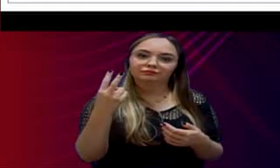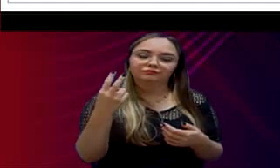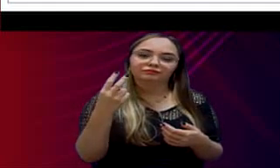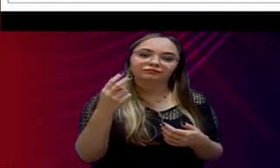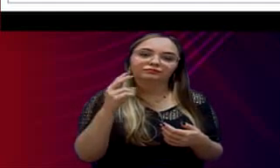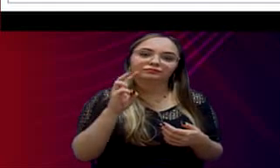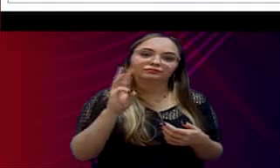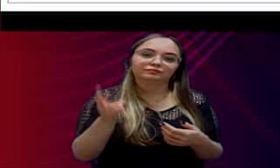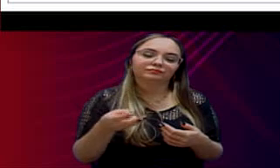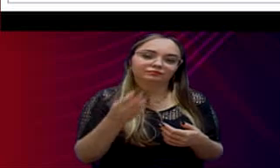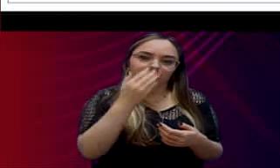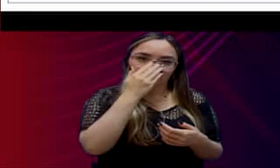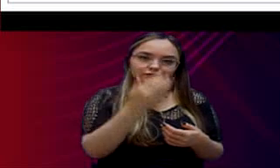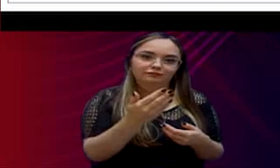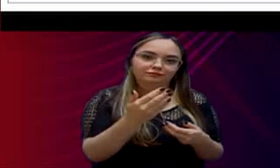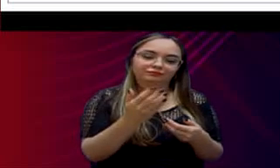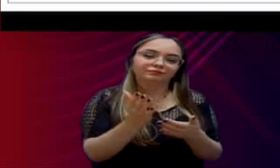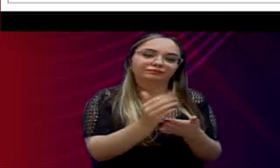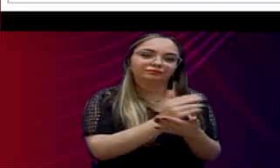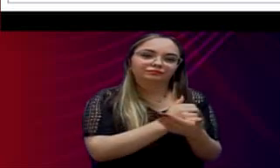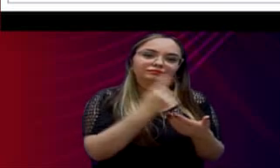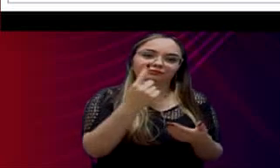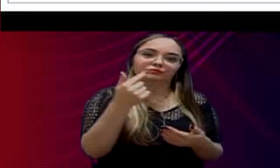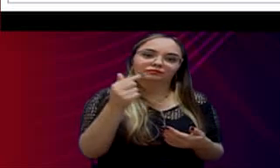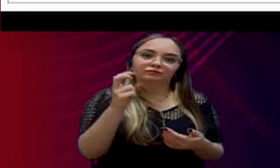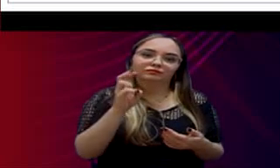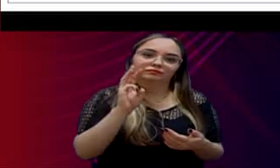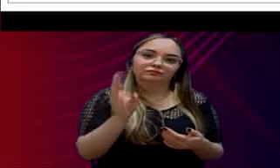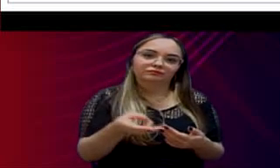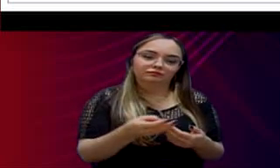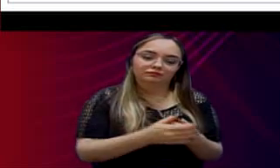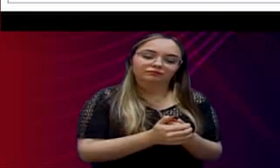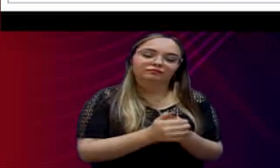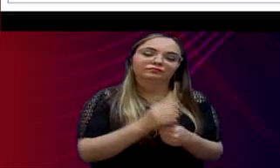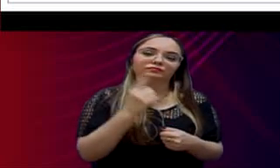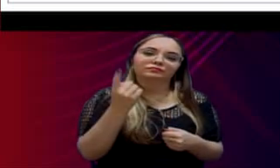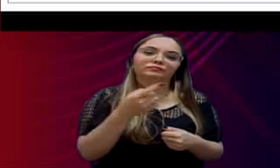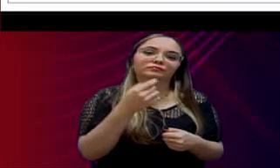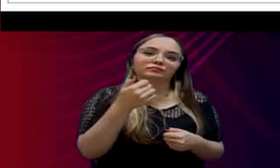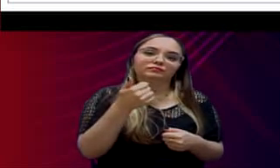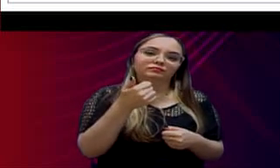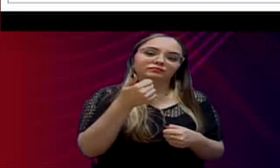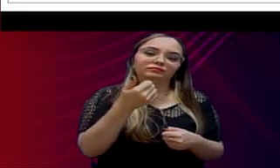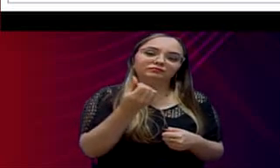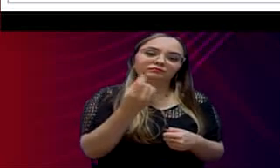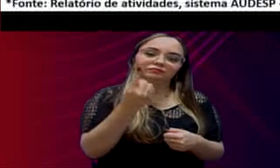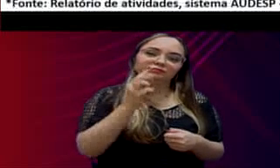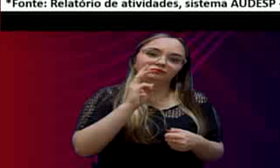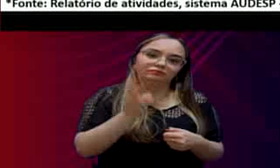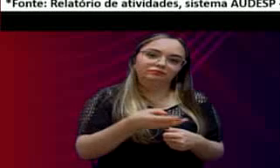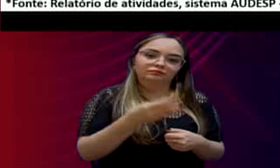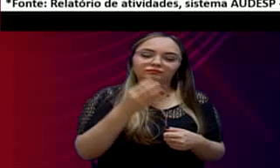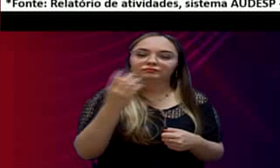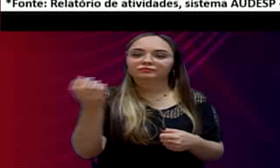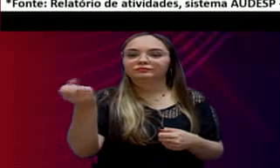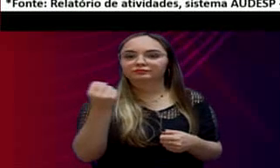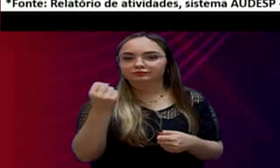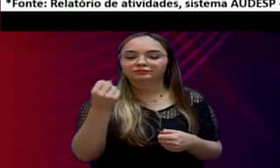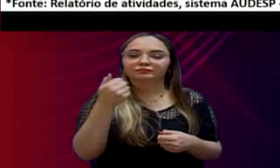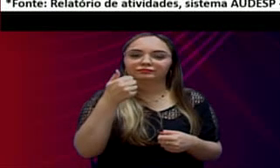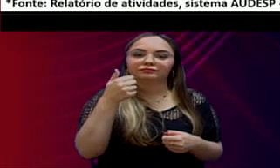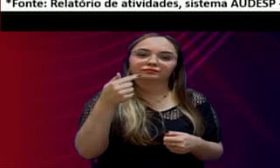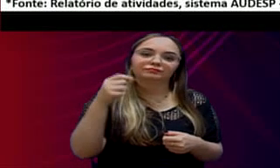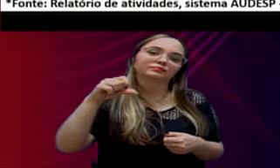despesa frente a uma previsão de arrecadação de 175 milhões em 2026 161 milhões frente a um valor